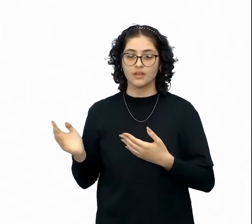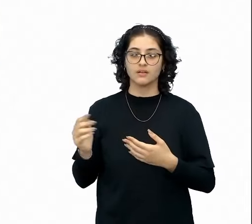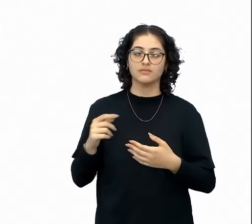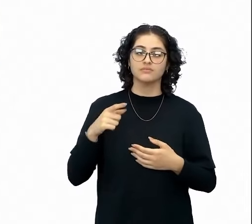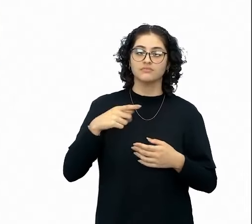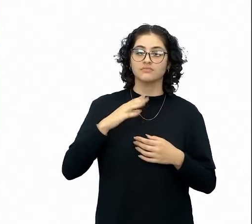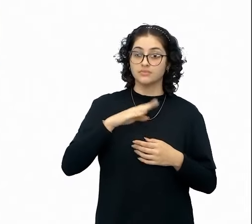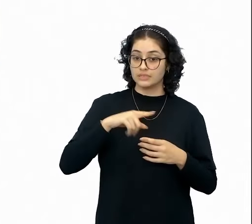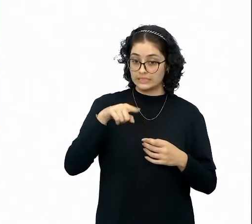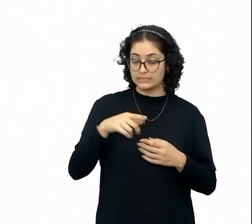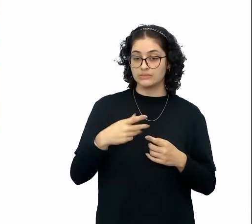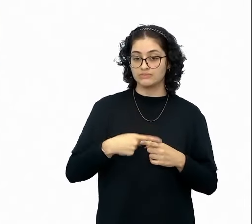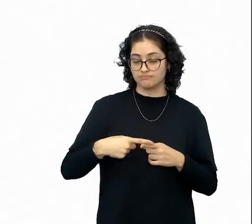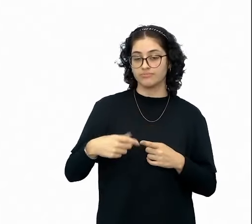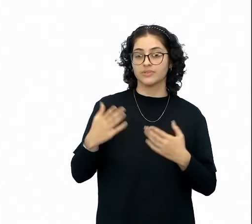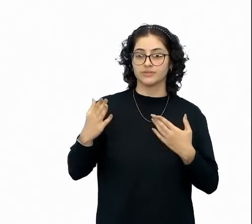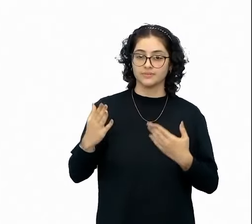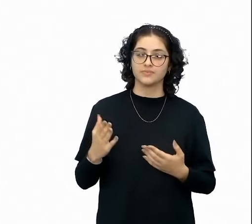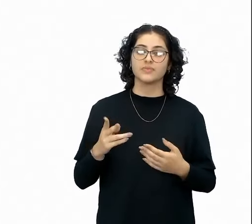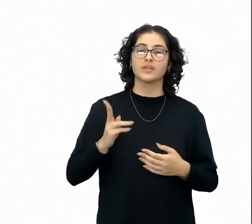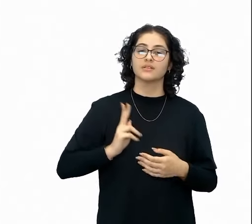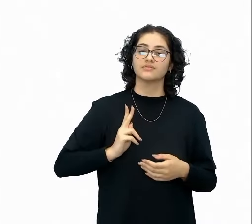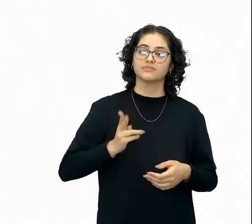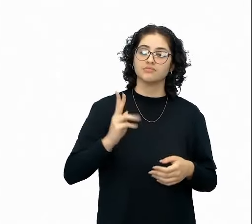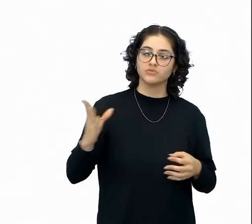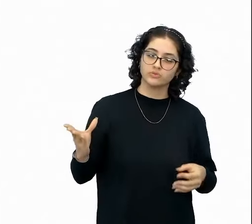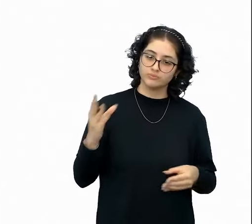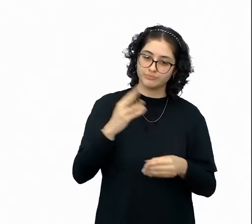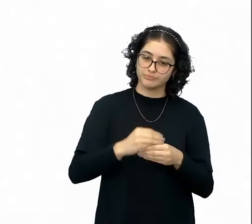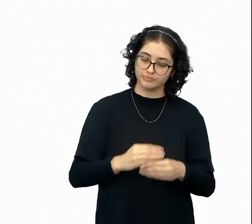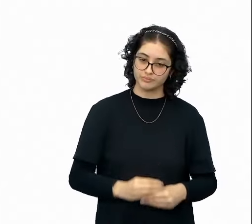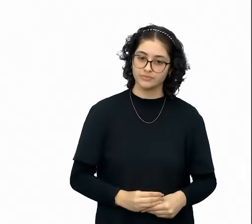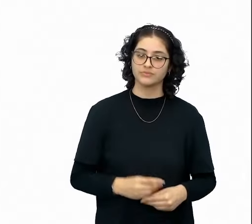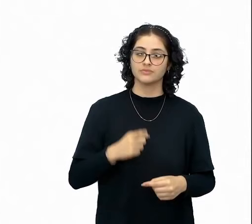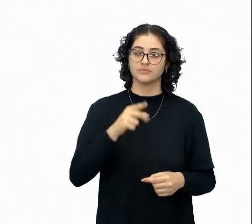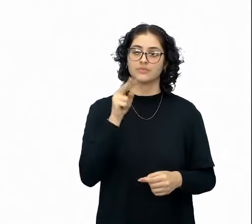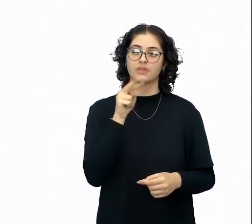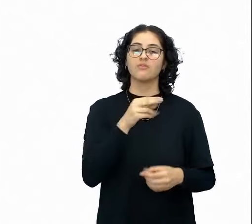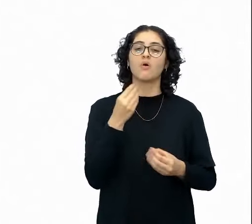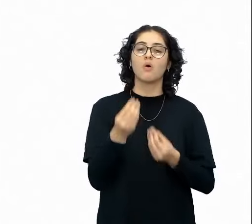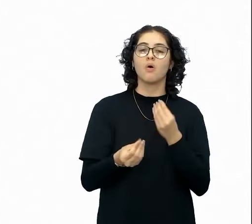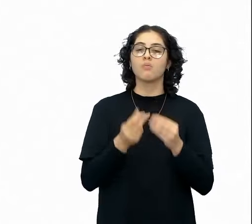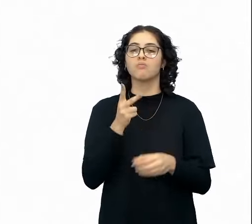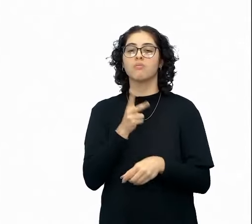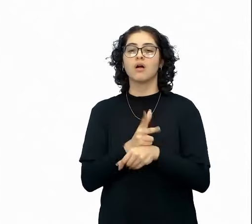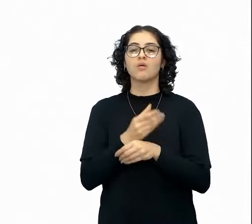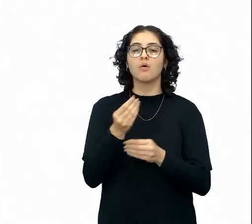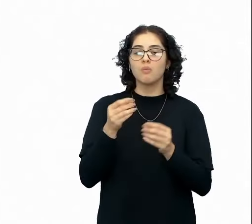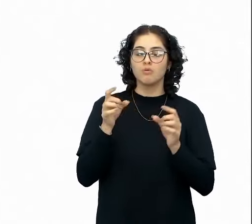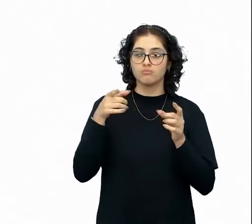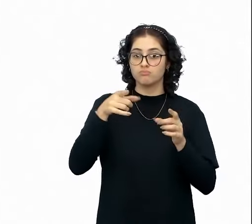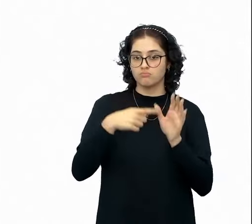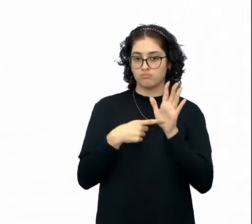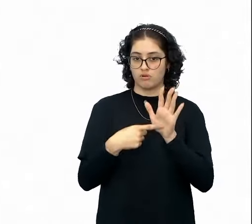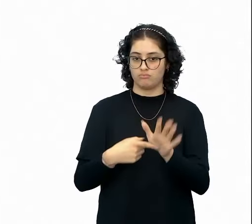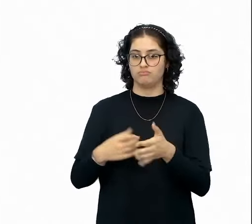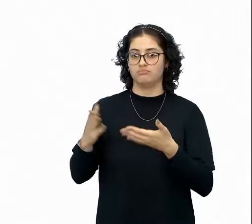para o 3º bimestre. A gente sempre apresenta aqui como vocês fazem para assistir às gravações, tá?